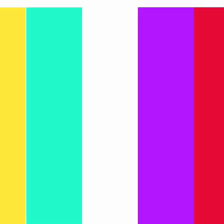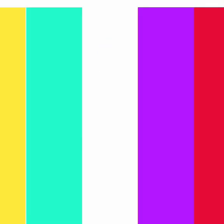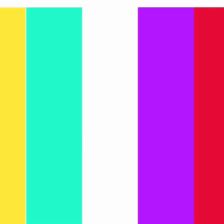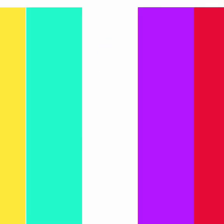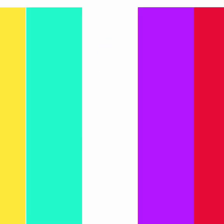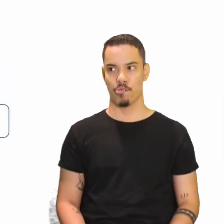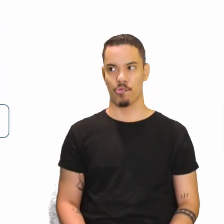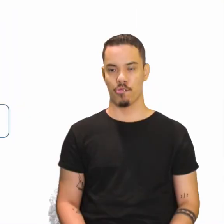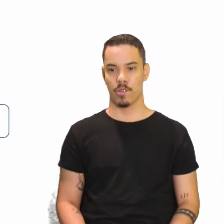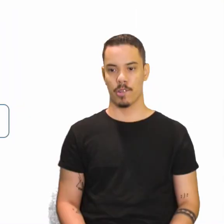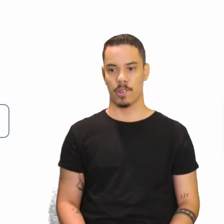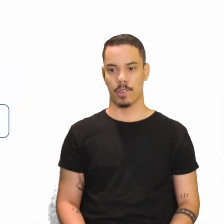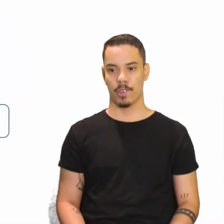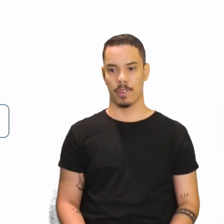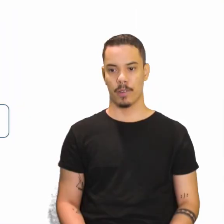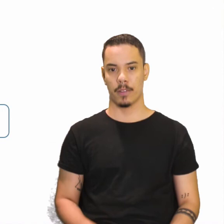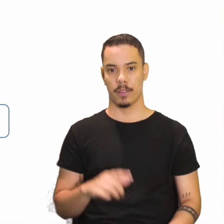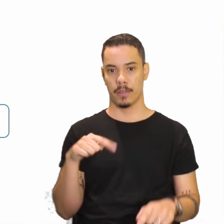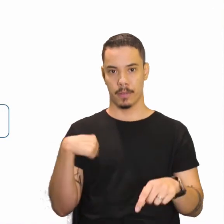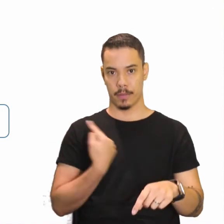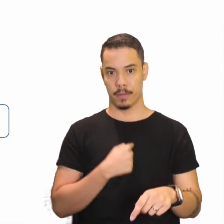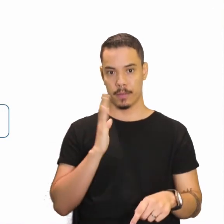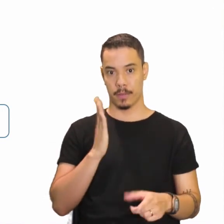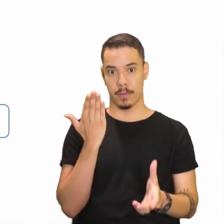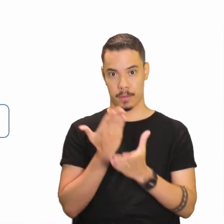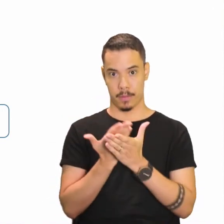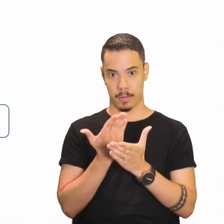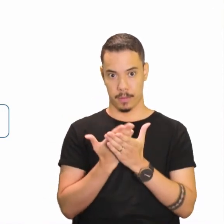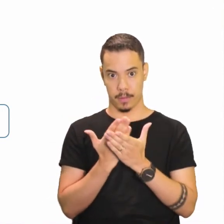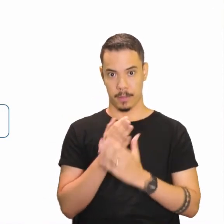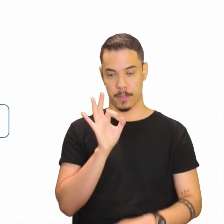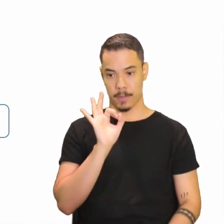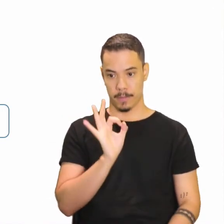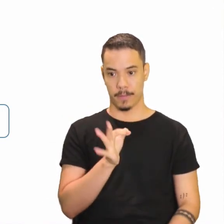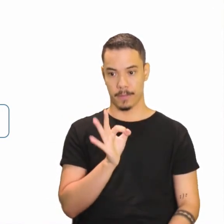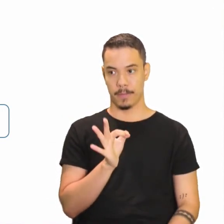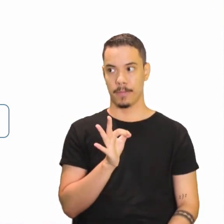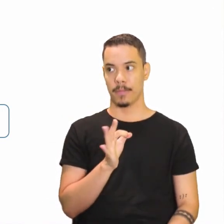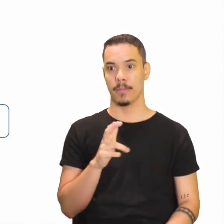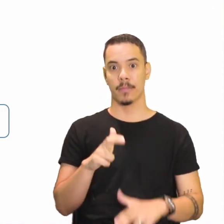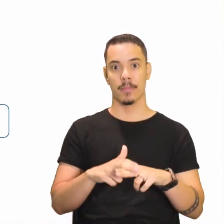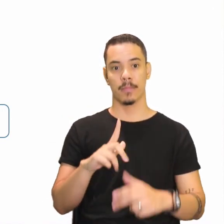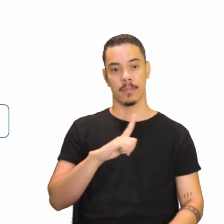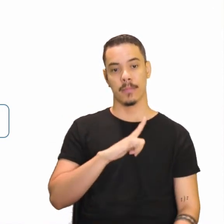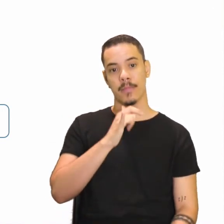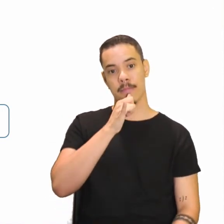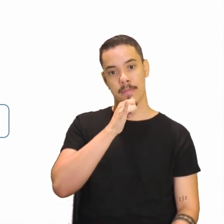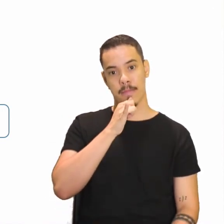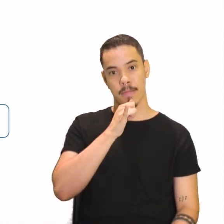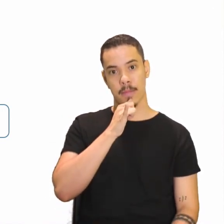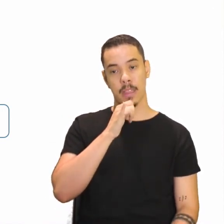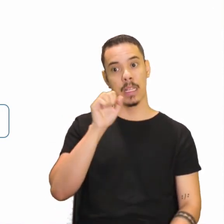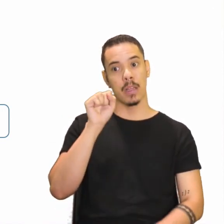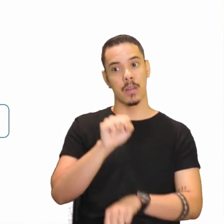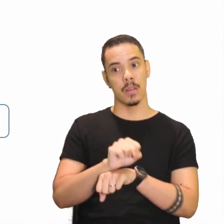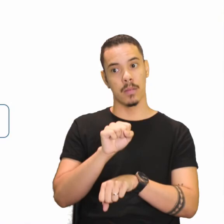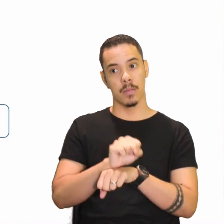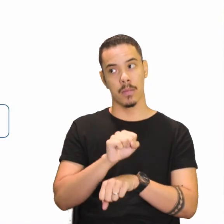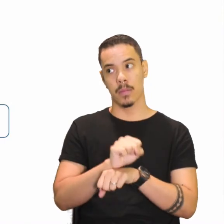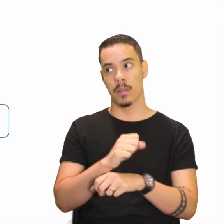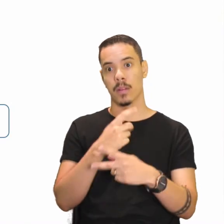as expressões que a gente estudou. Belezinha? Aí tá aqui o exemplo e aguardo vocês,